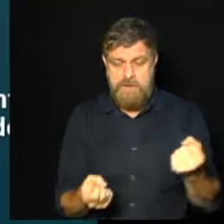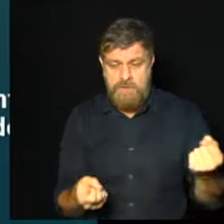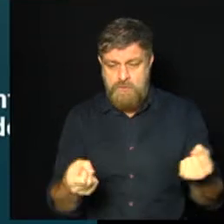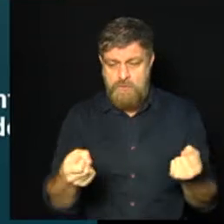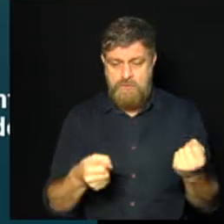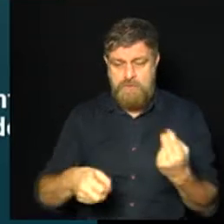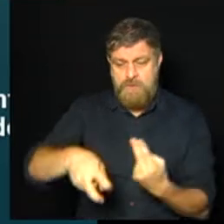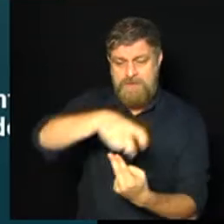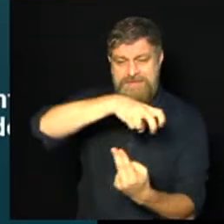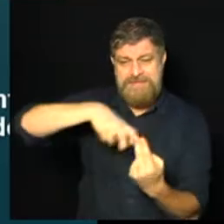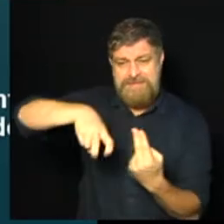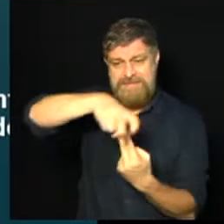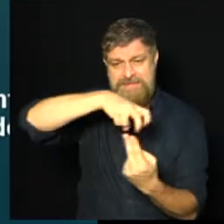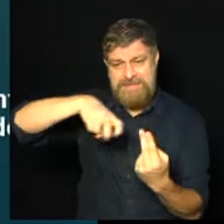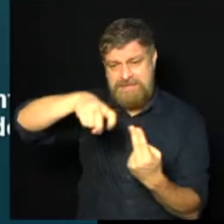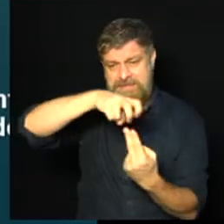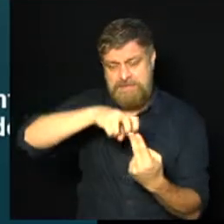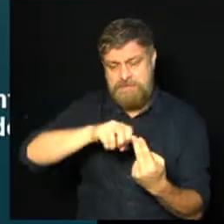SAMU.